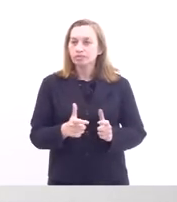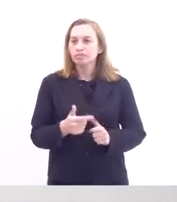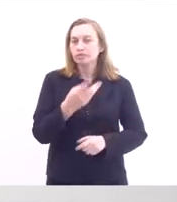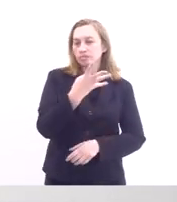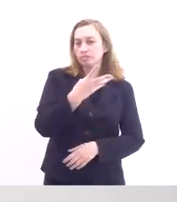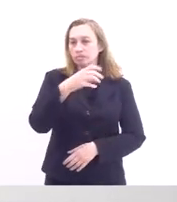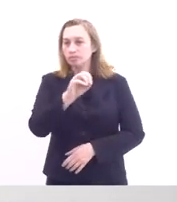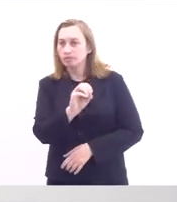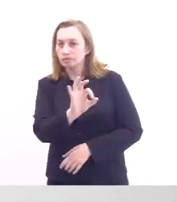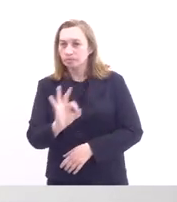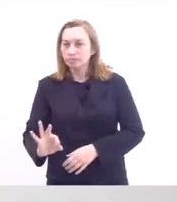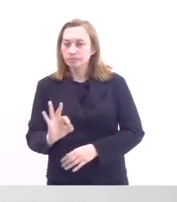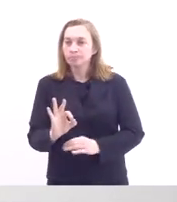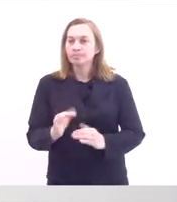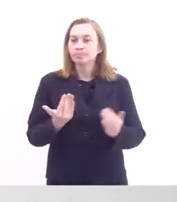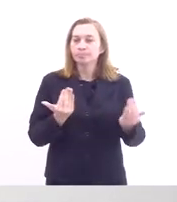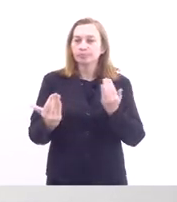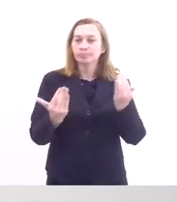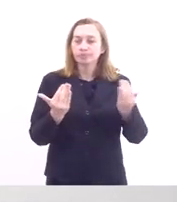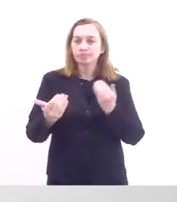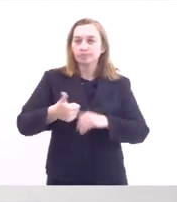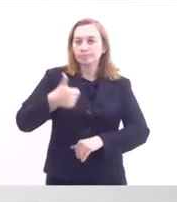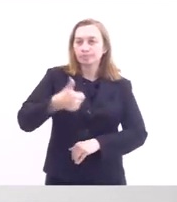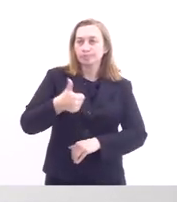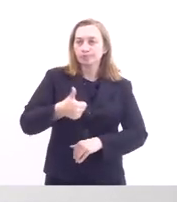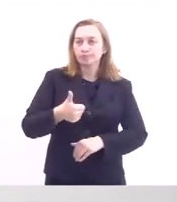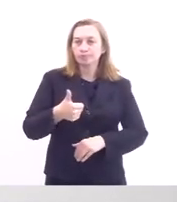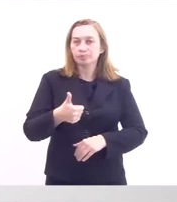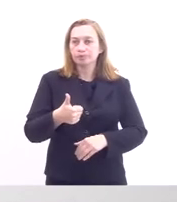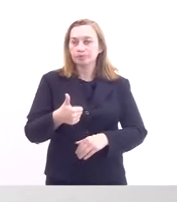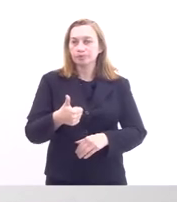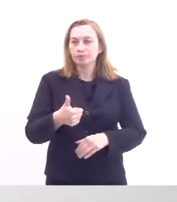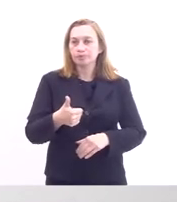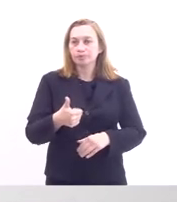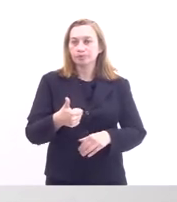40%, quando a gente compara com o primeiro quadrimestre do exercício de